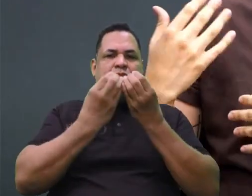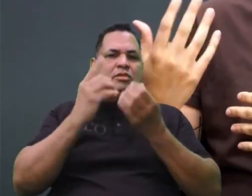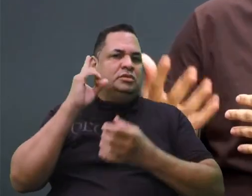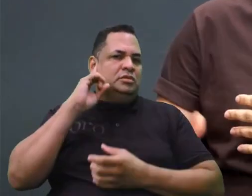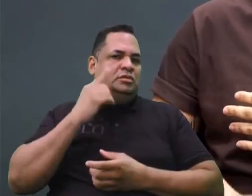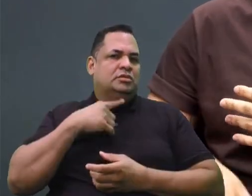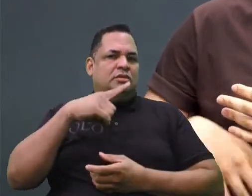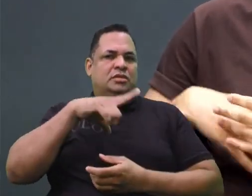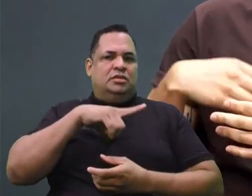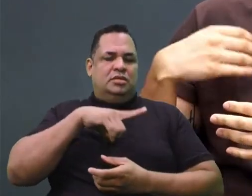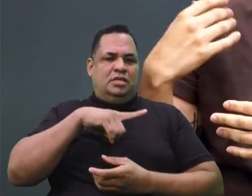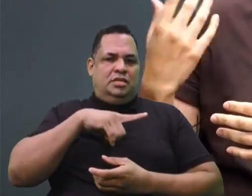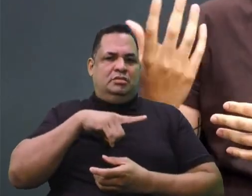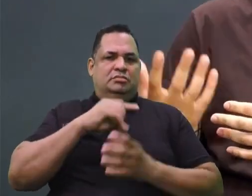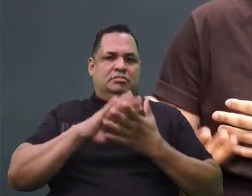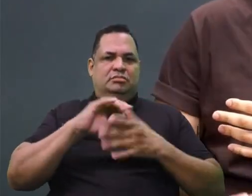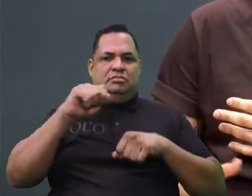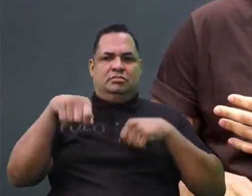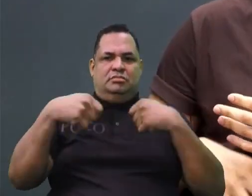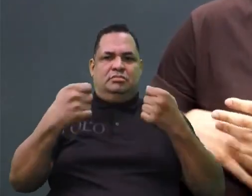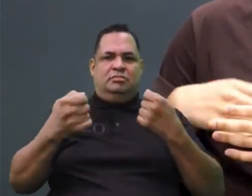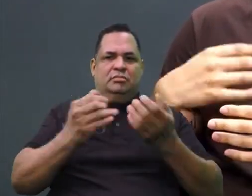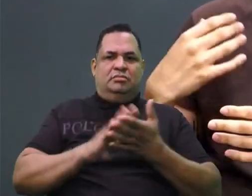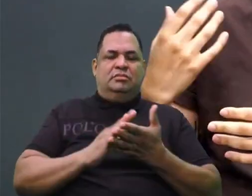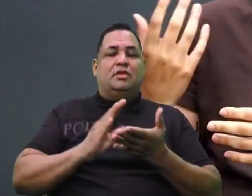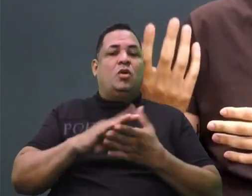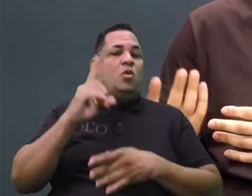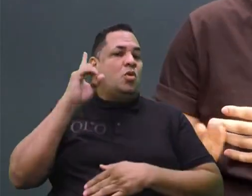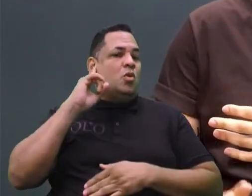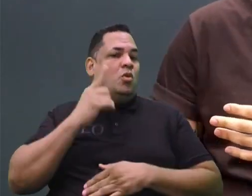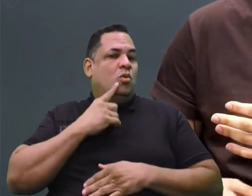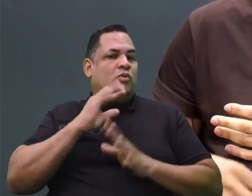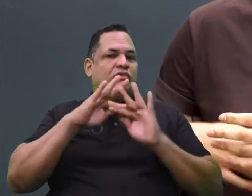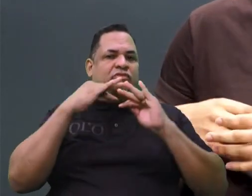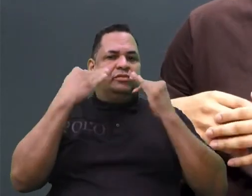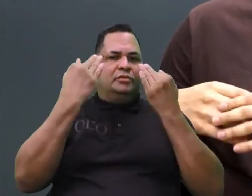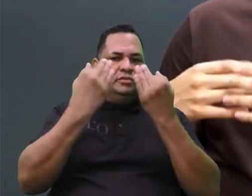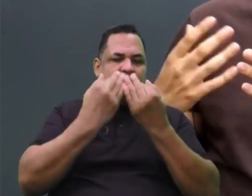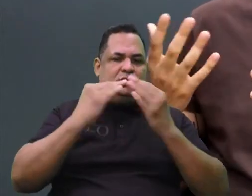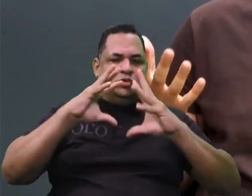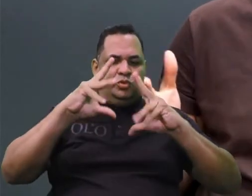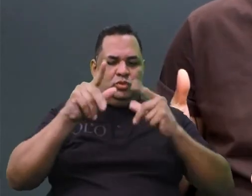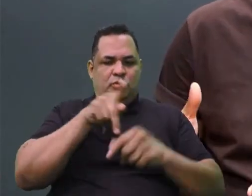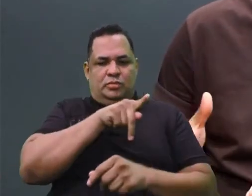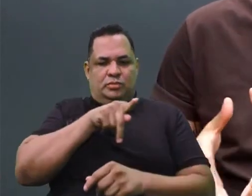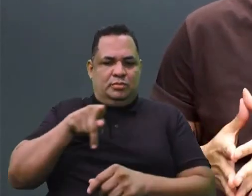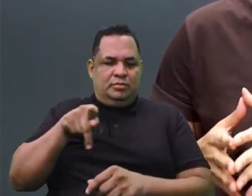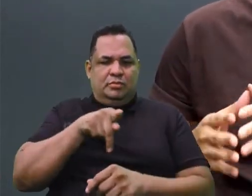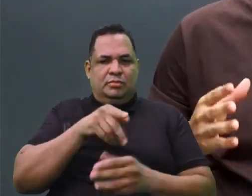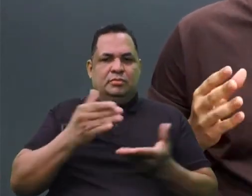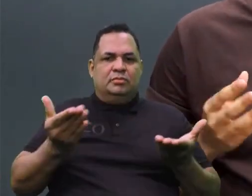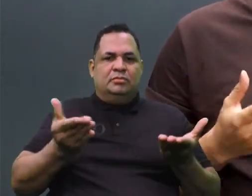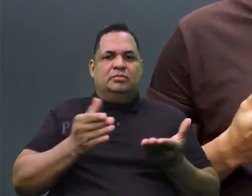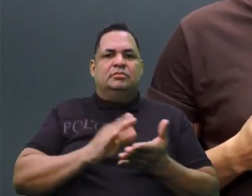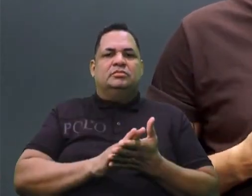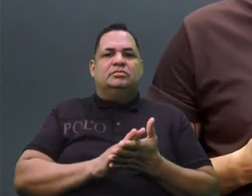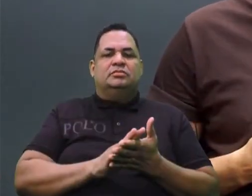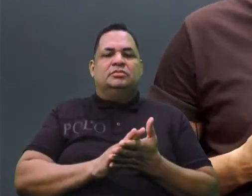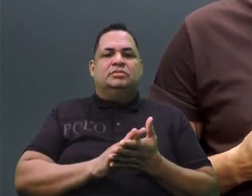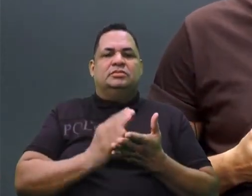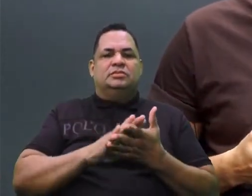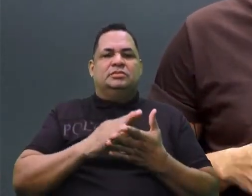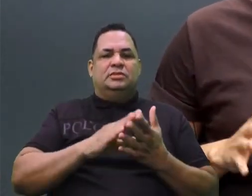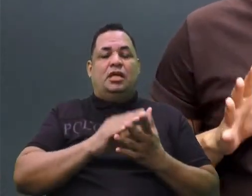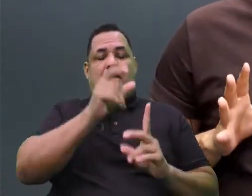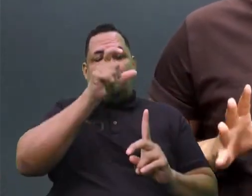Tem o sinal. surdos, ouvintes, tradutores, intérpretes, famílias de surdos, o professor que está lá, aquela pessoa, aquela